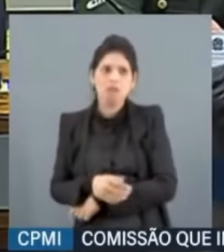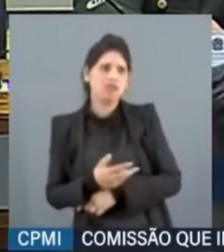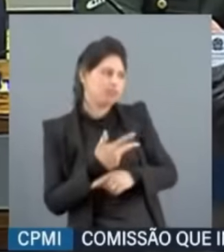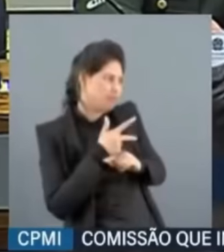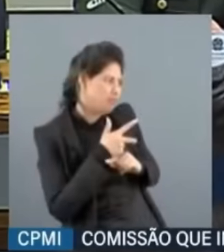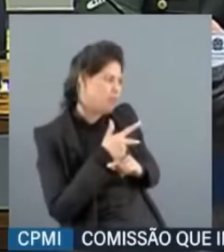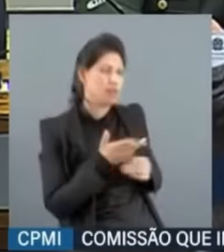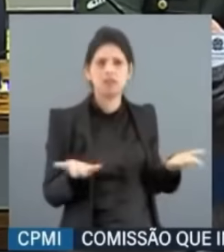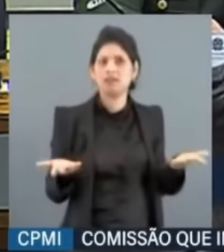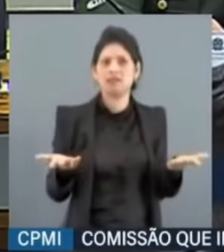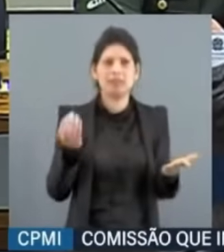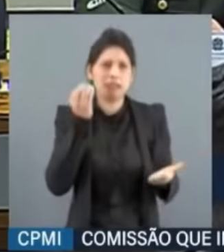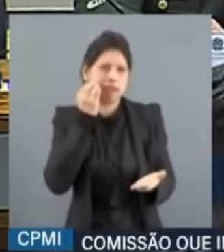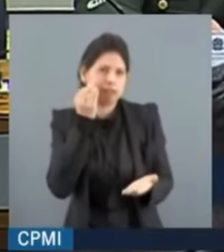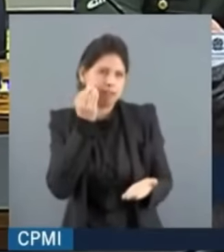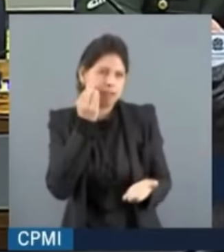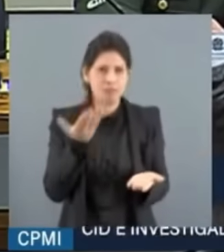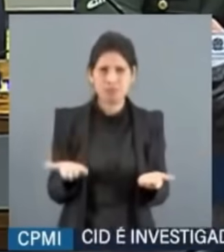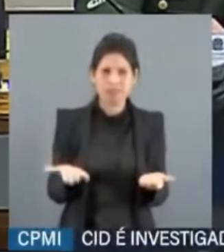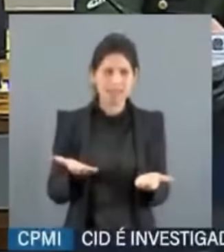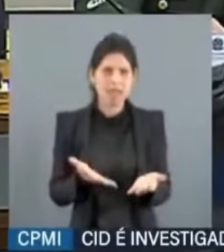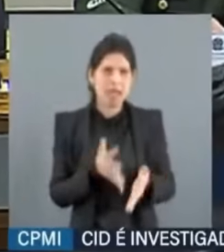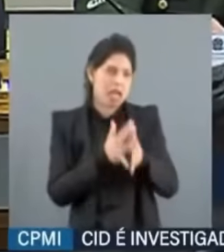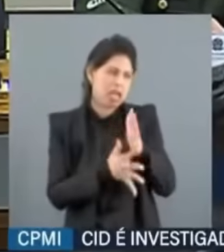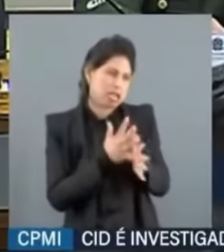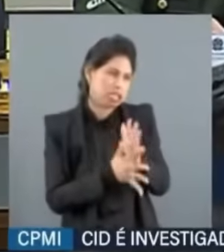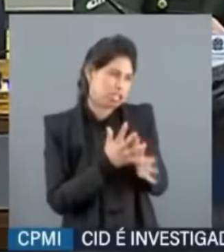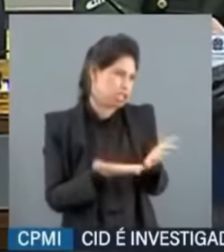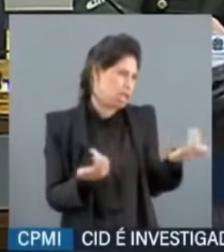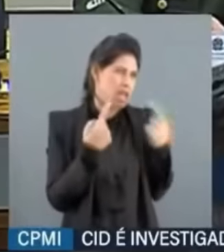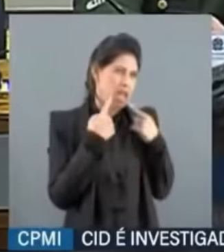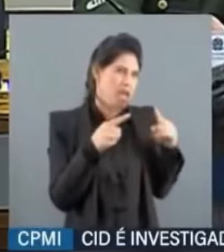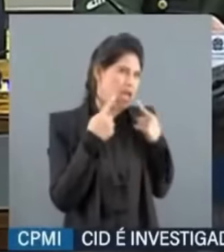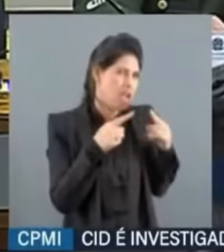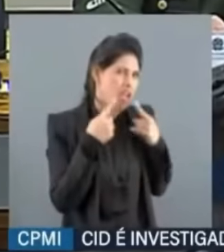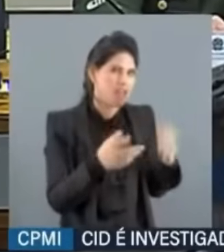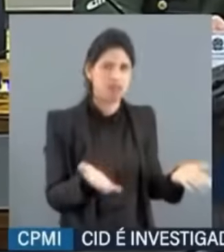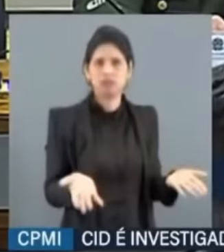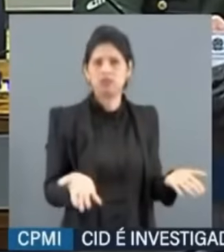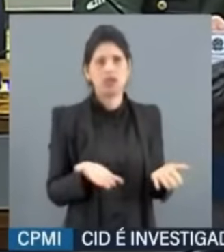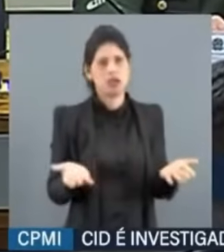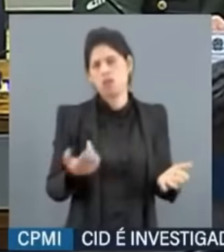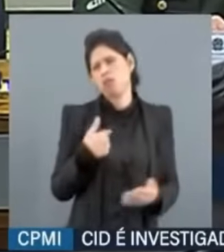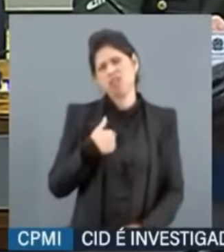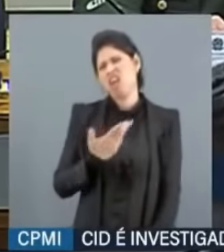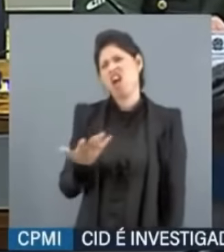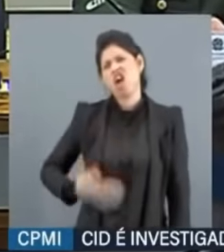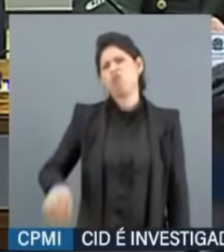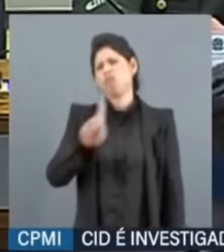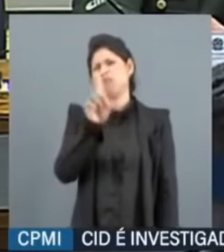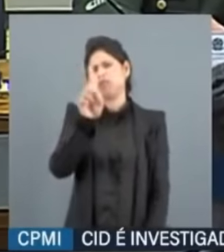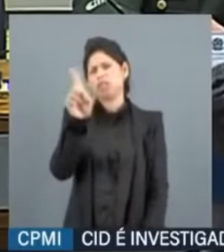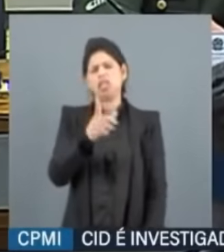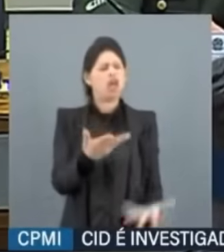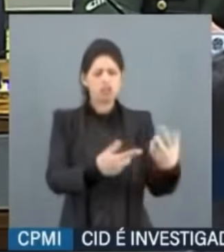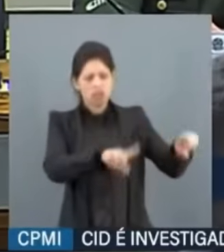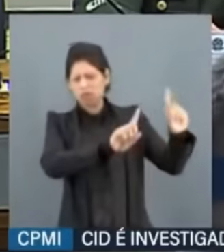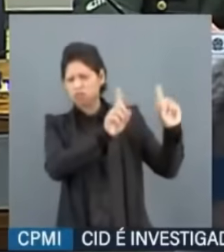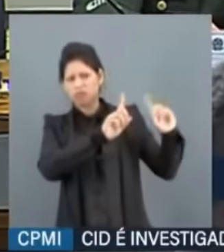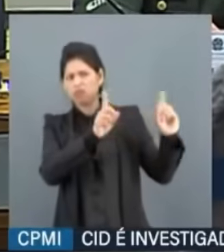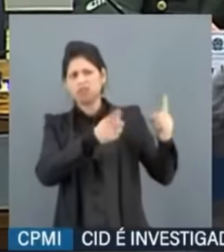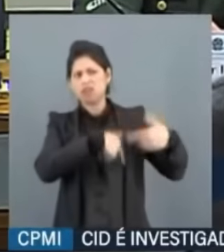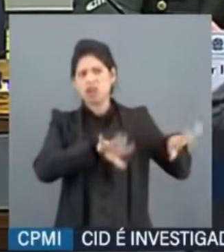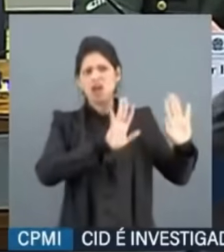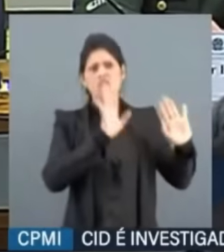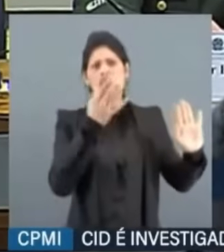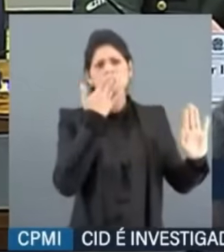de tumultuar a fala de quem está falando. Eu não vou conceder a palavra ao senhor neste Senhor momento, deputado, presidente, para porque cooperar realmente também. não é esse o